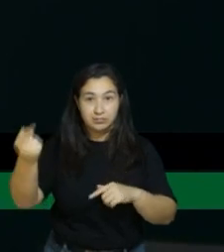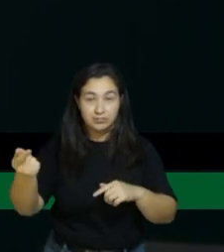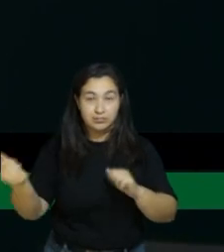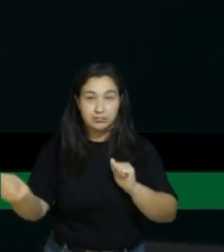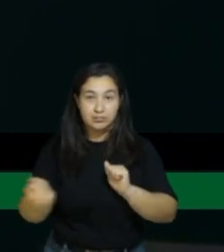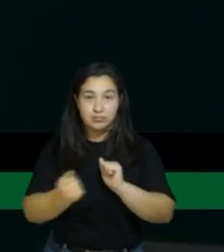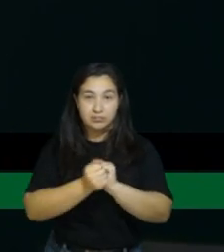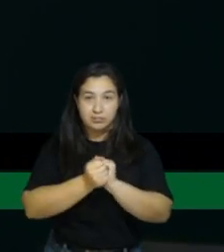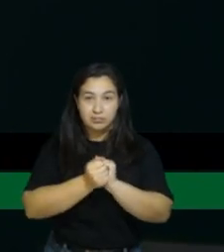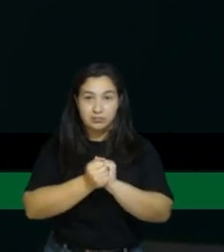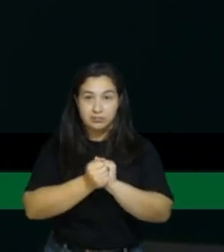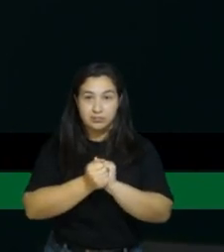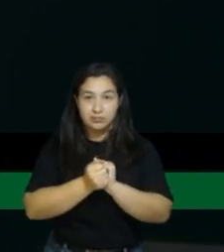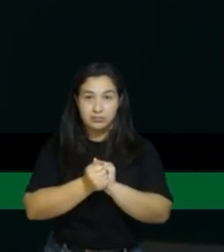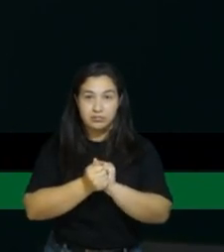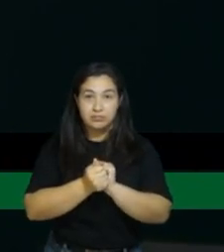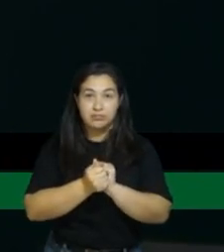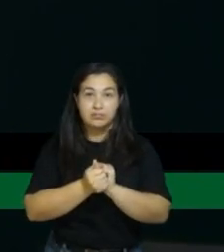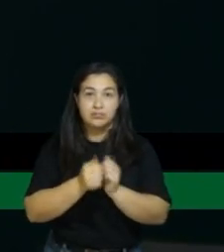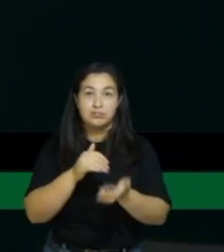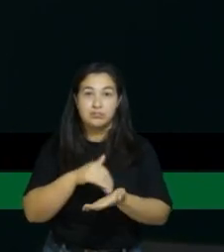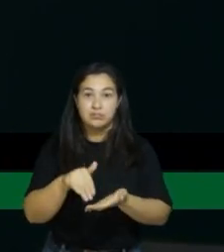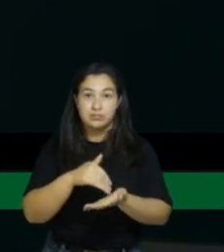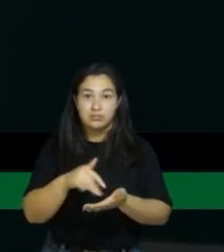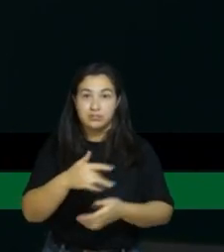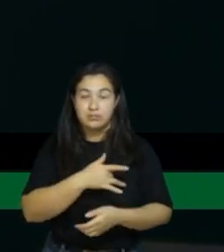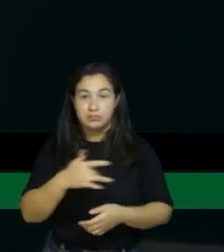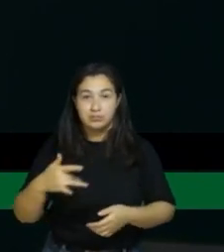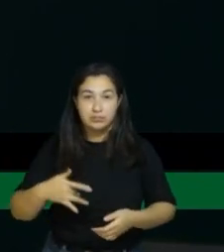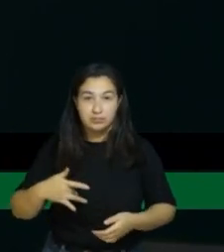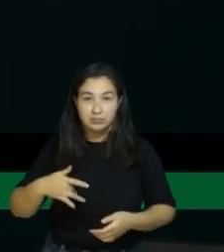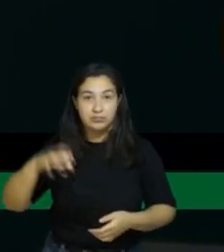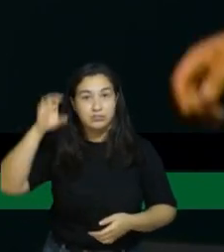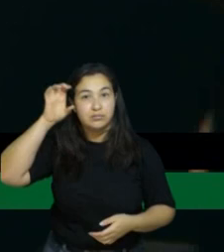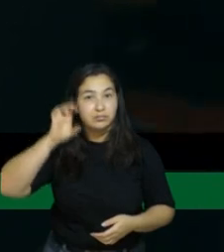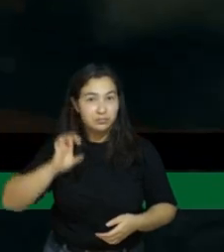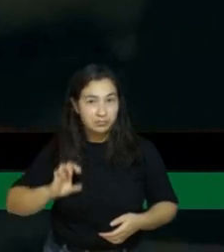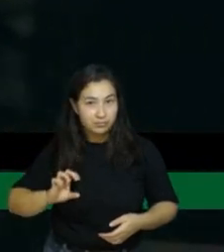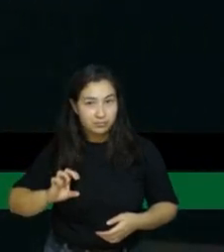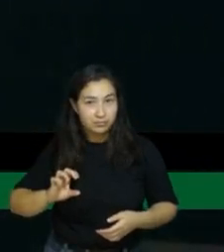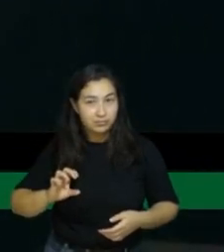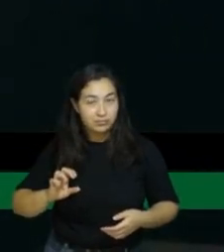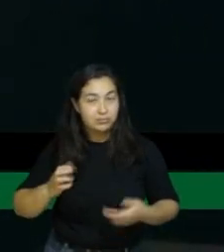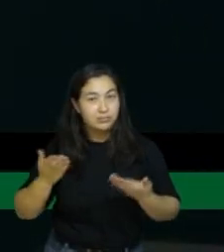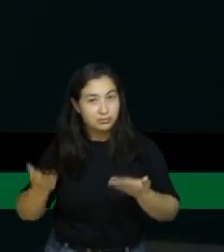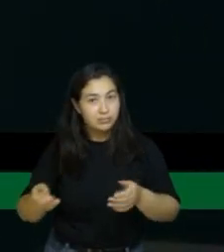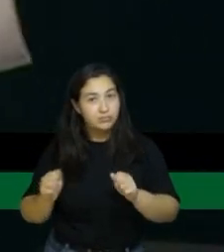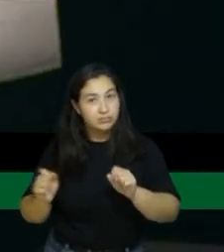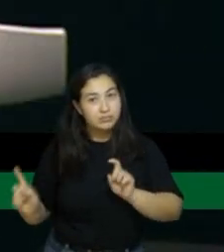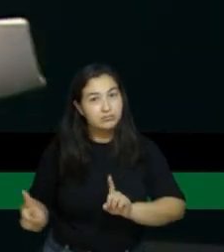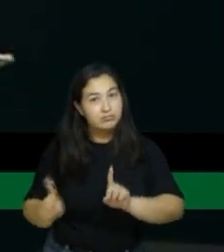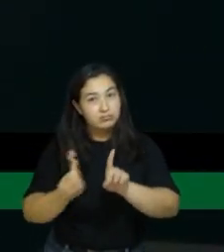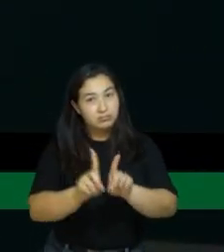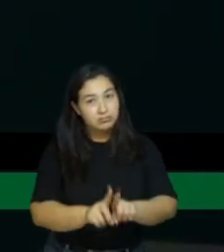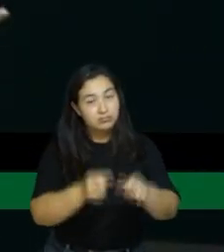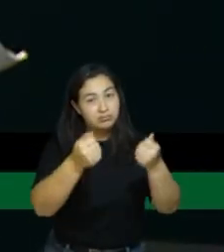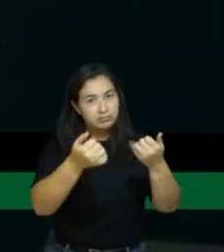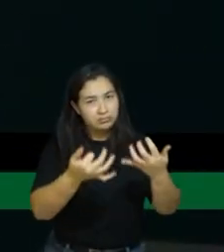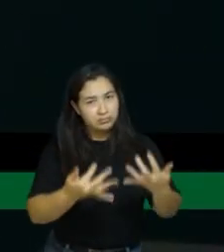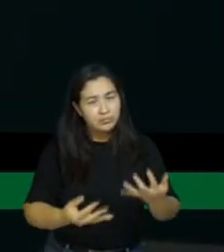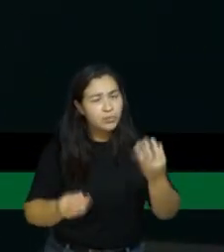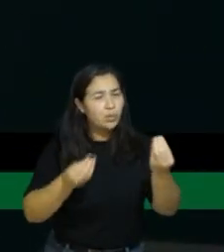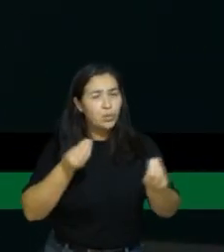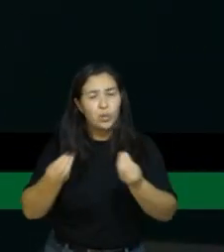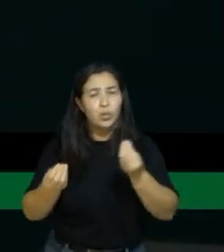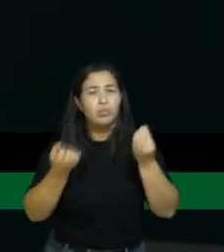bancada do Vale de Itajaí a Secretária de Saúde do Estado de Santa Catarina Deputado carona para explicar para nós para conversar